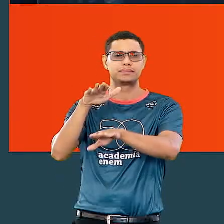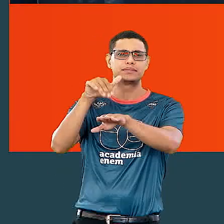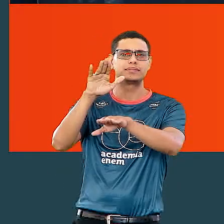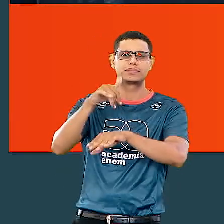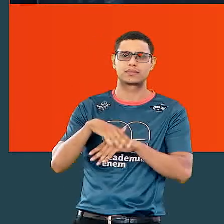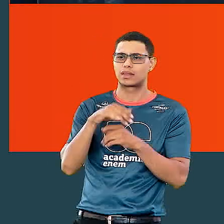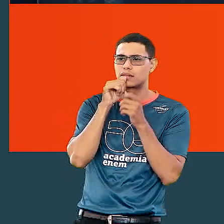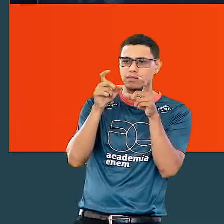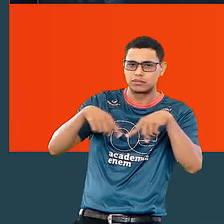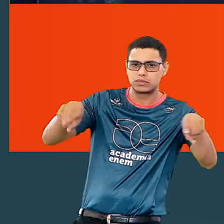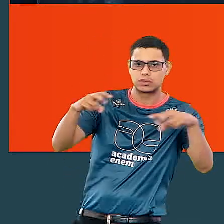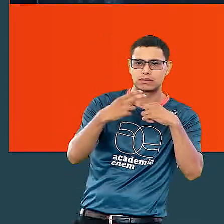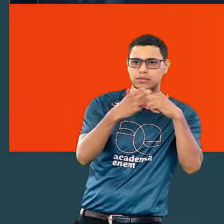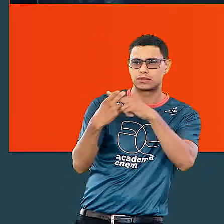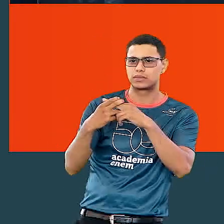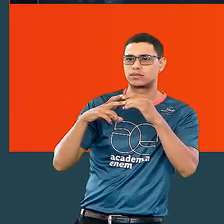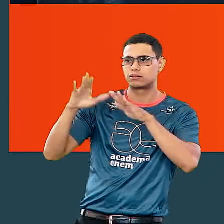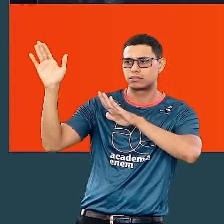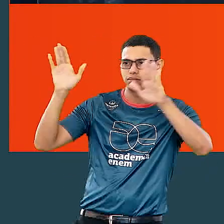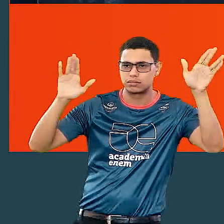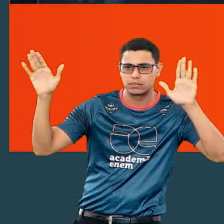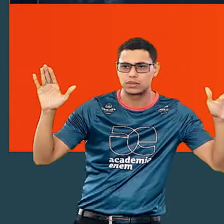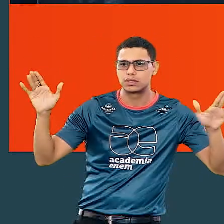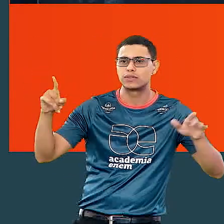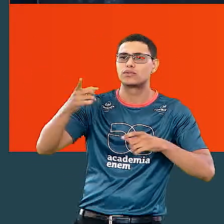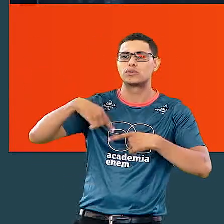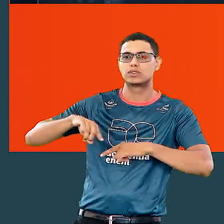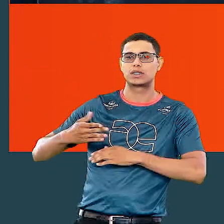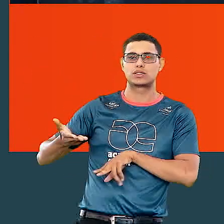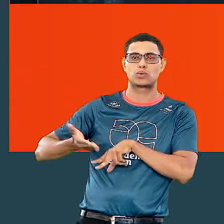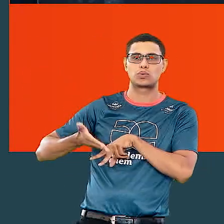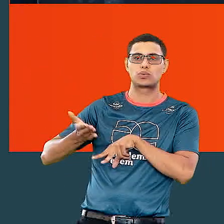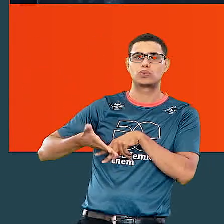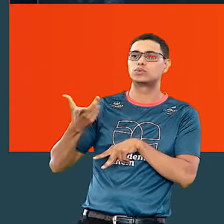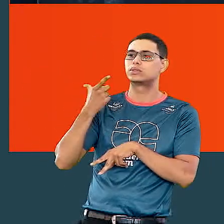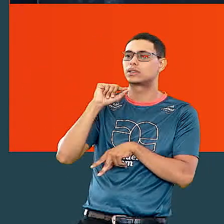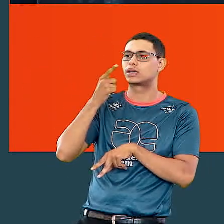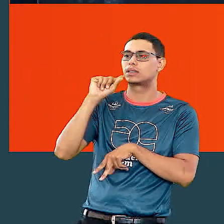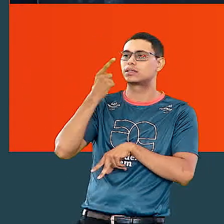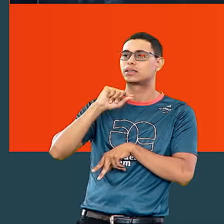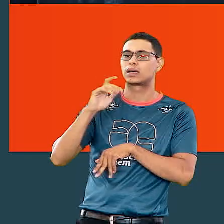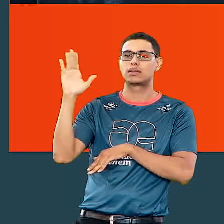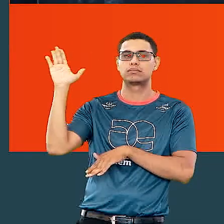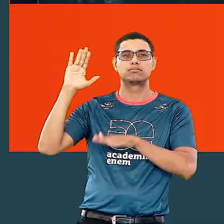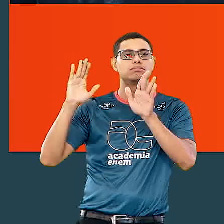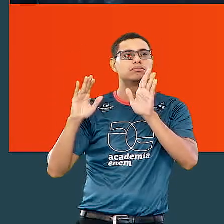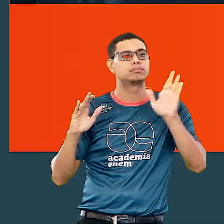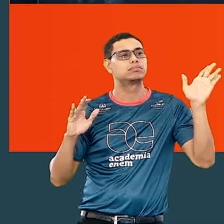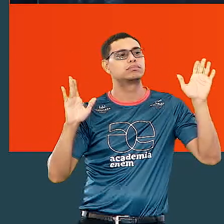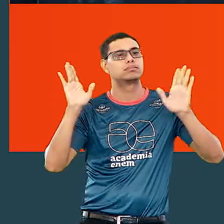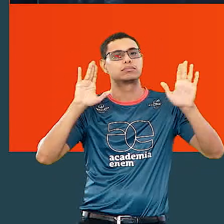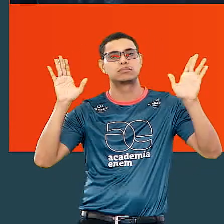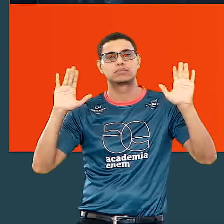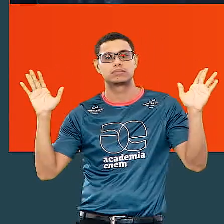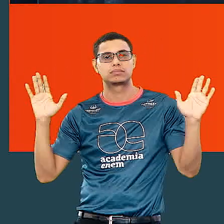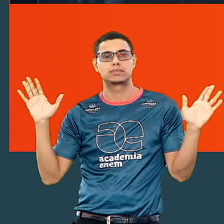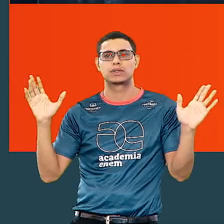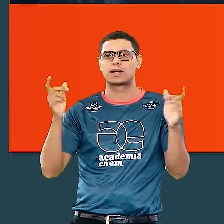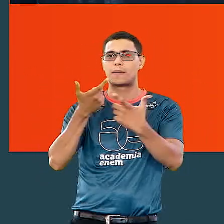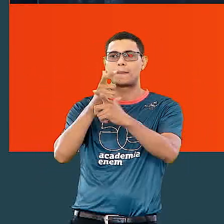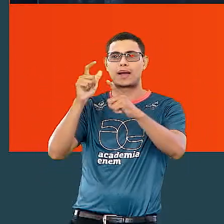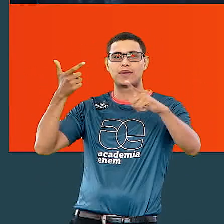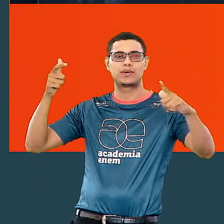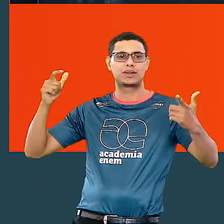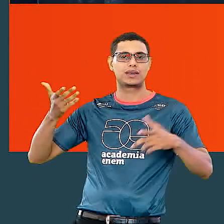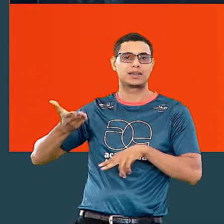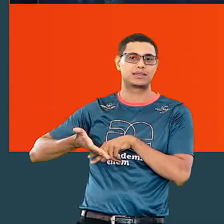vocês que estão aí de calça, levanta a mão quem está de calça jeans. Levanta a mão quem está de calça jeans. Olha aí, ó. A maioria está de